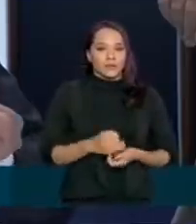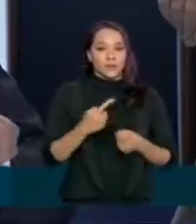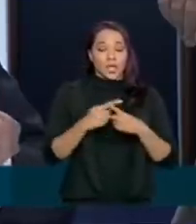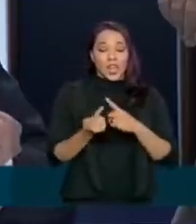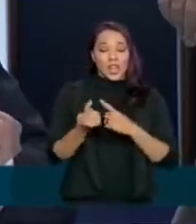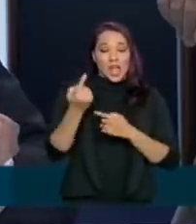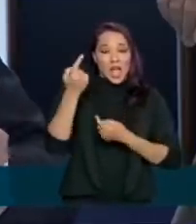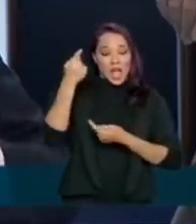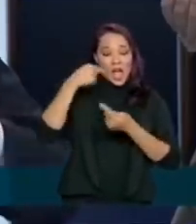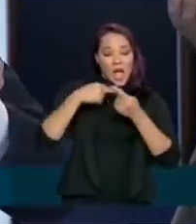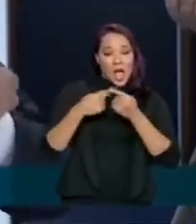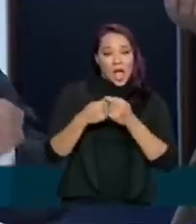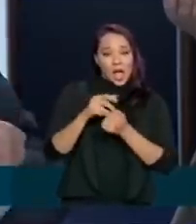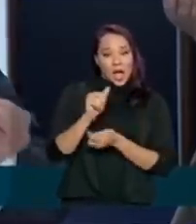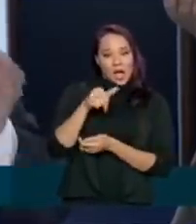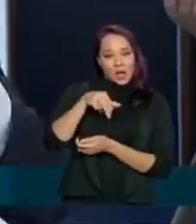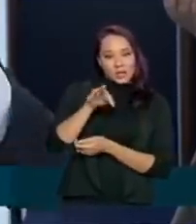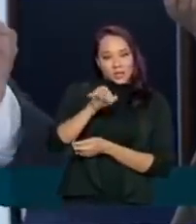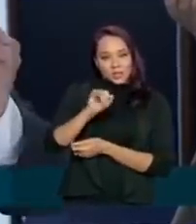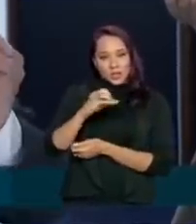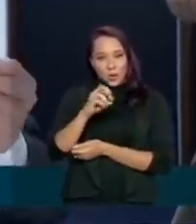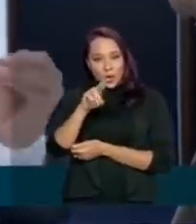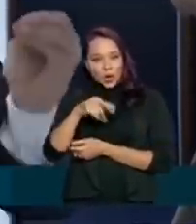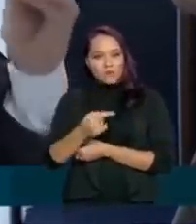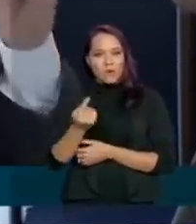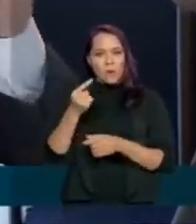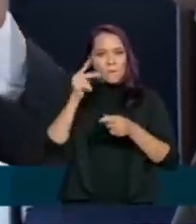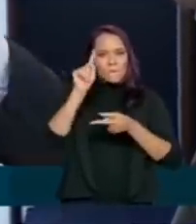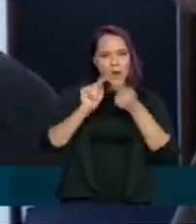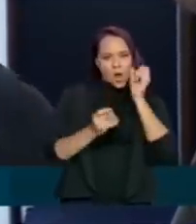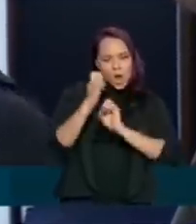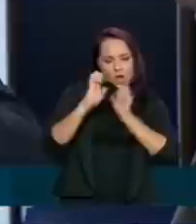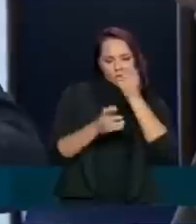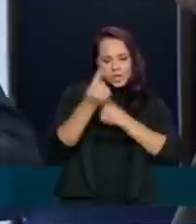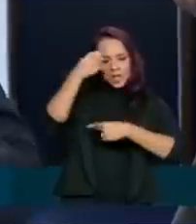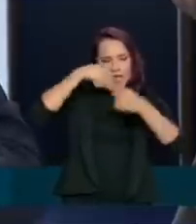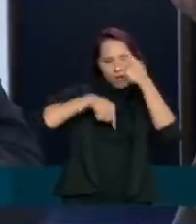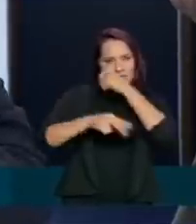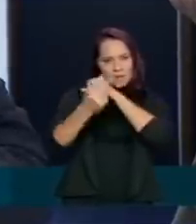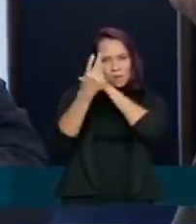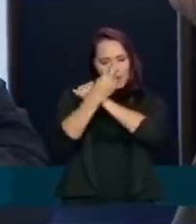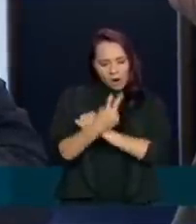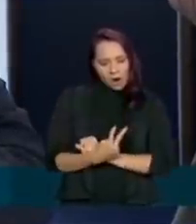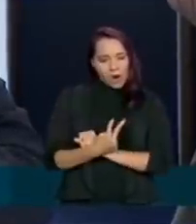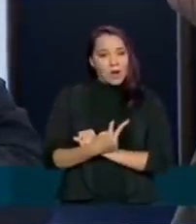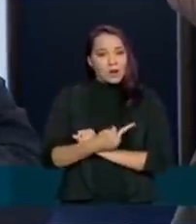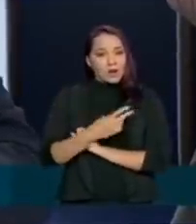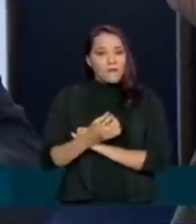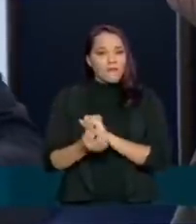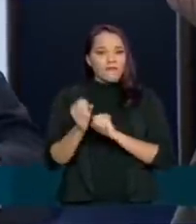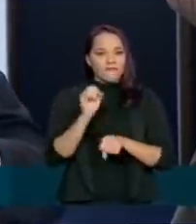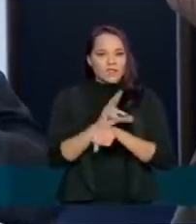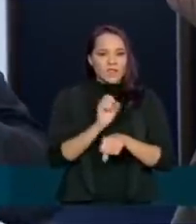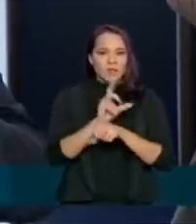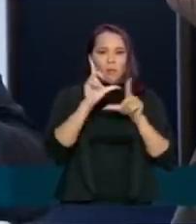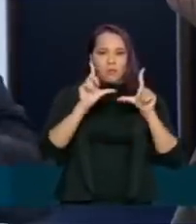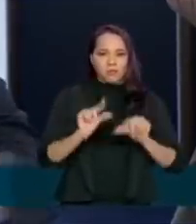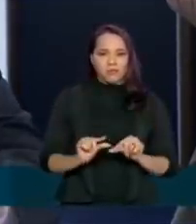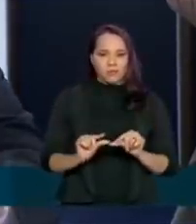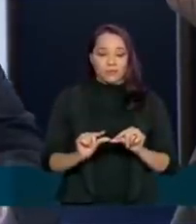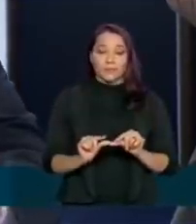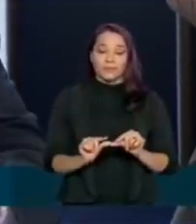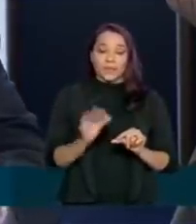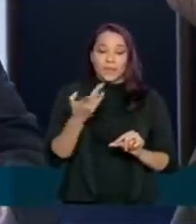de anticorpos e as ações dos anticorpos no vírus que vai fazer com que a carga viral caia. Então, quando o corpo